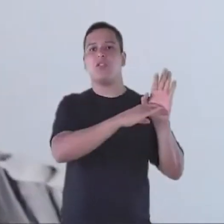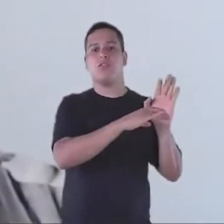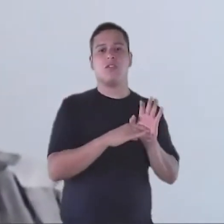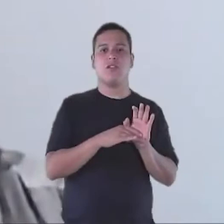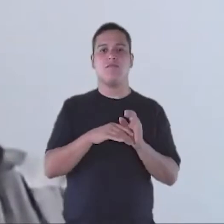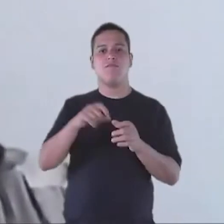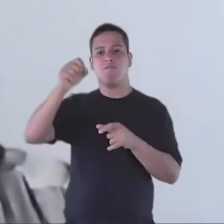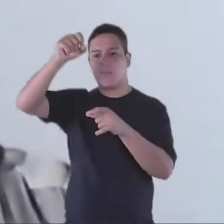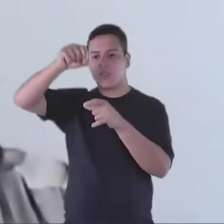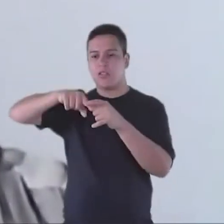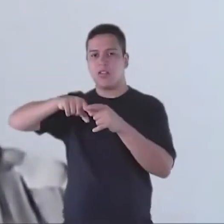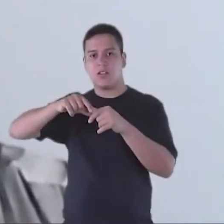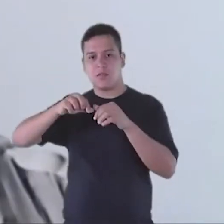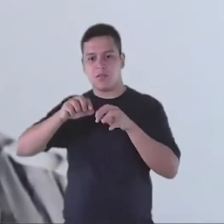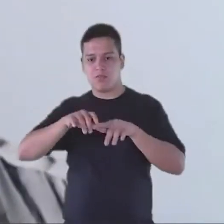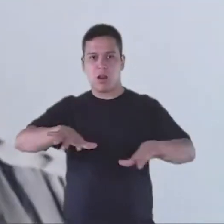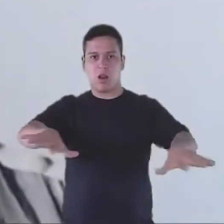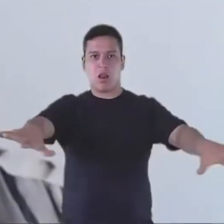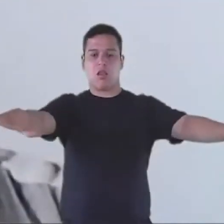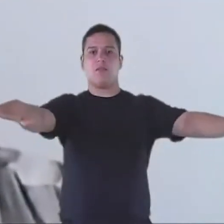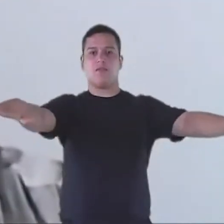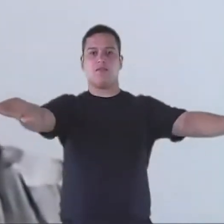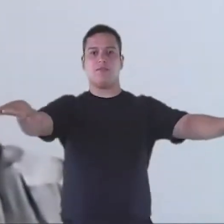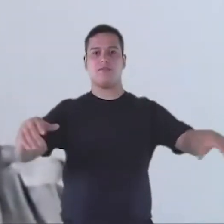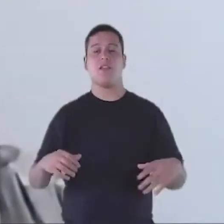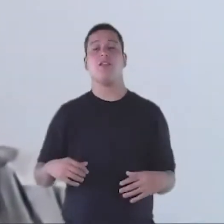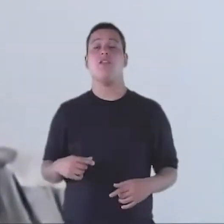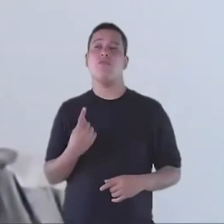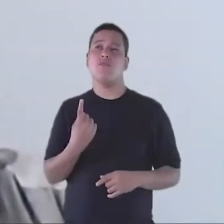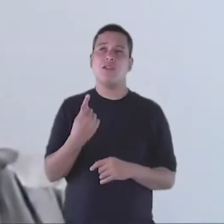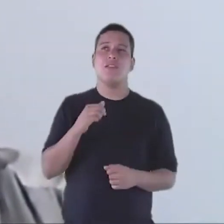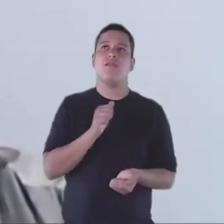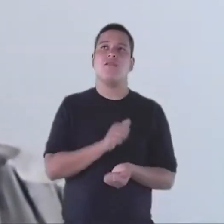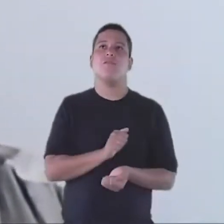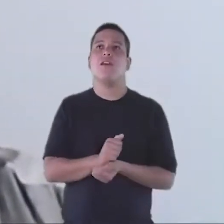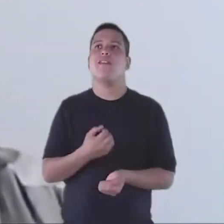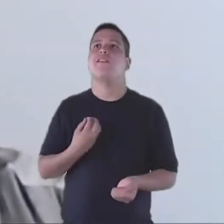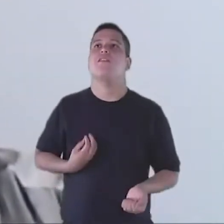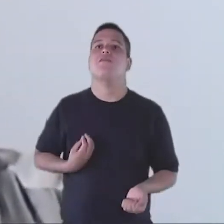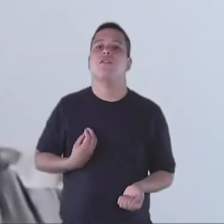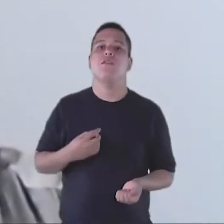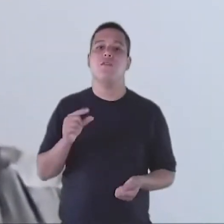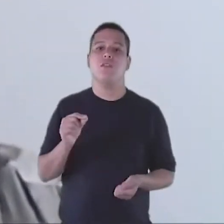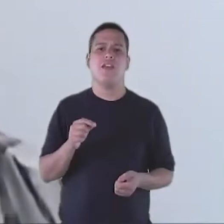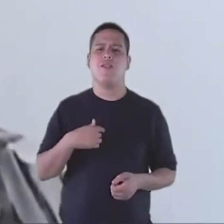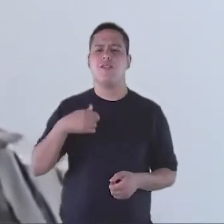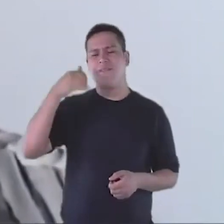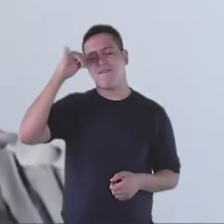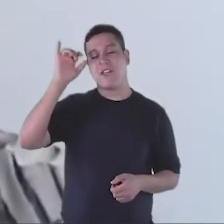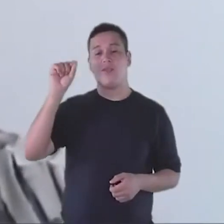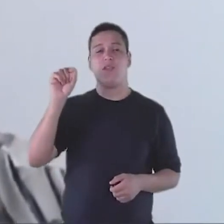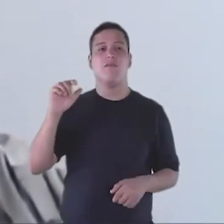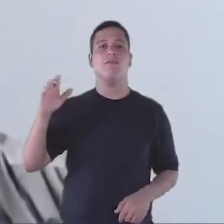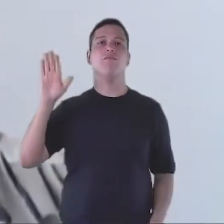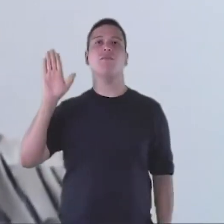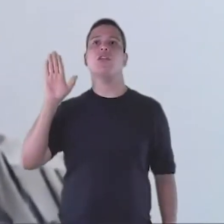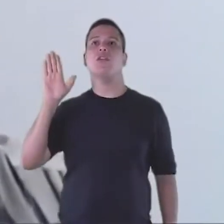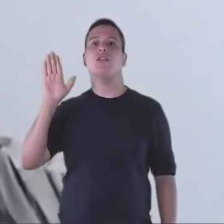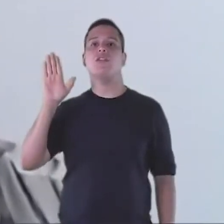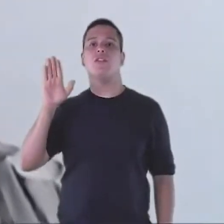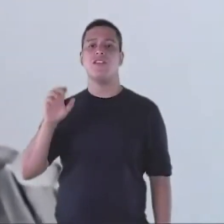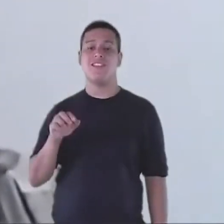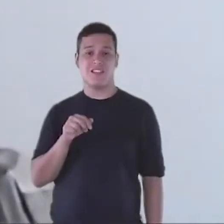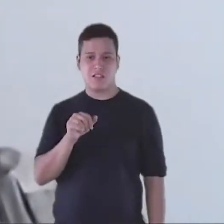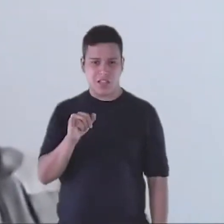Algo que eu parei de fazer na minha vida, por exemplo, é promessa. Eu só faço promessa que eu